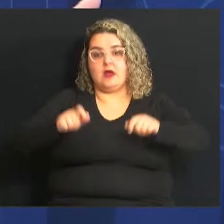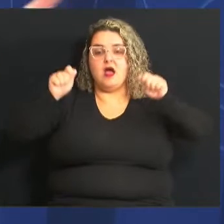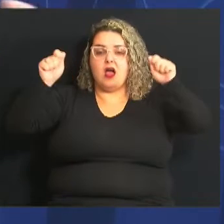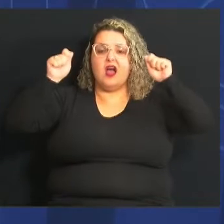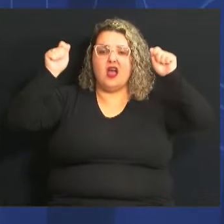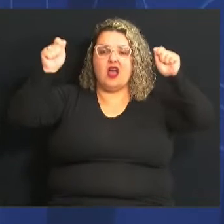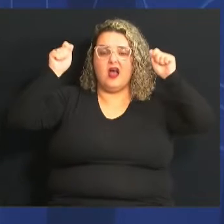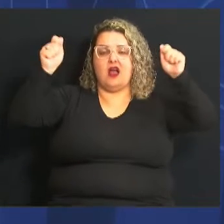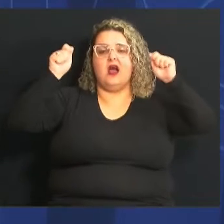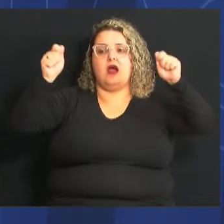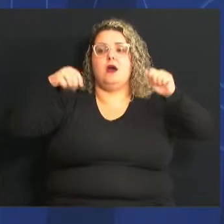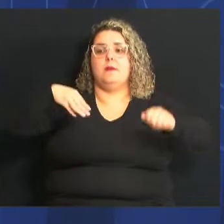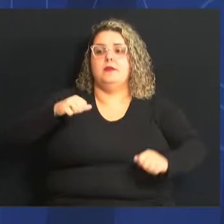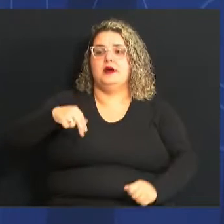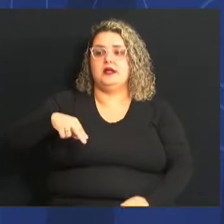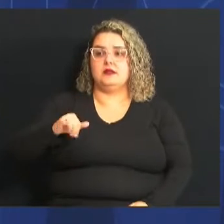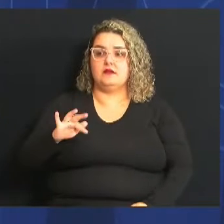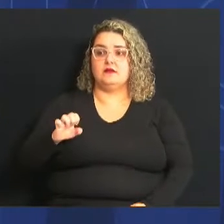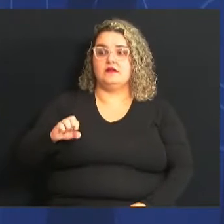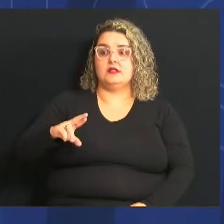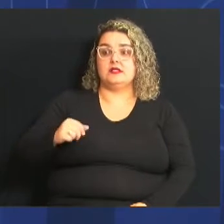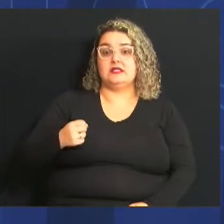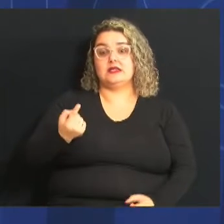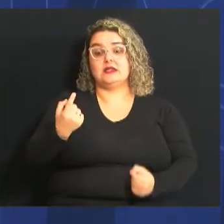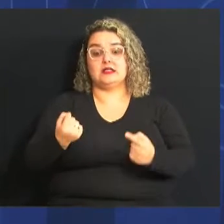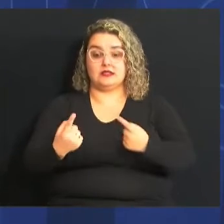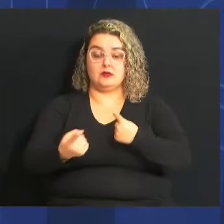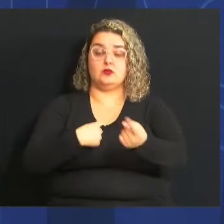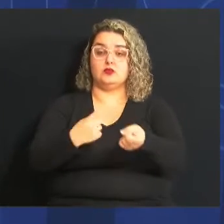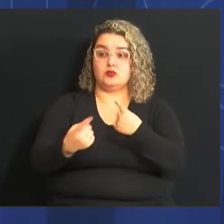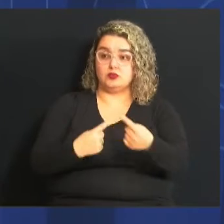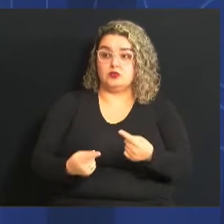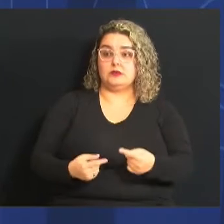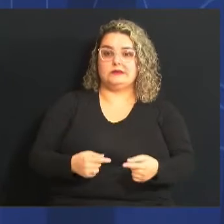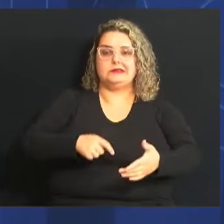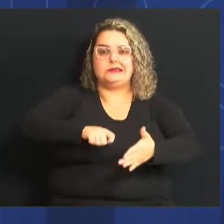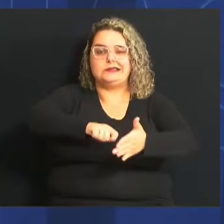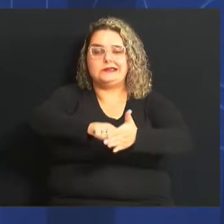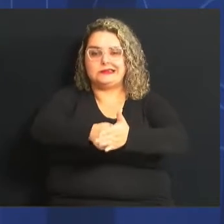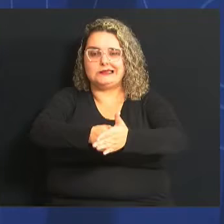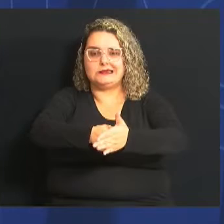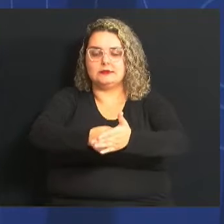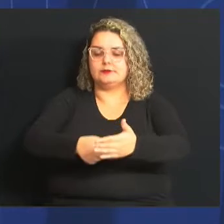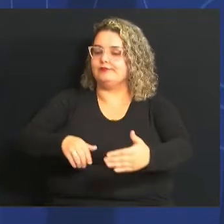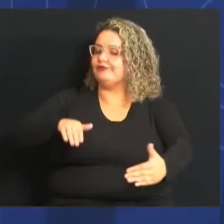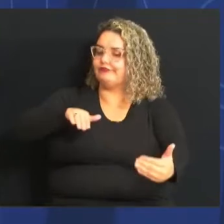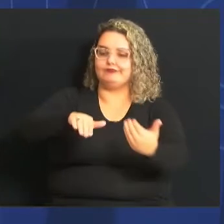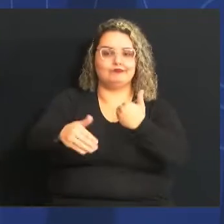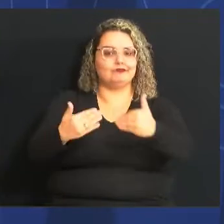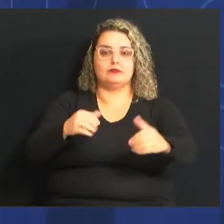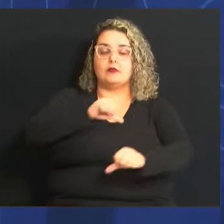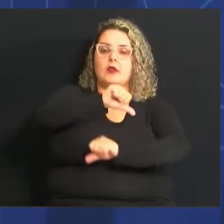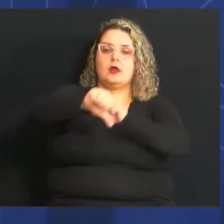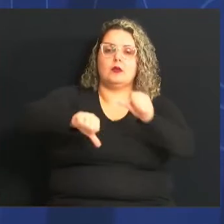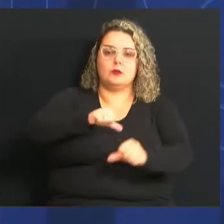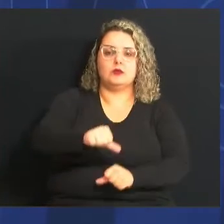estão acontecendo em algumas estradas, que estão bloqueadas, o jogo foi adiado para a próxima quarta-feira, dia